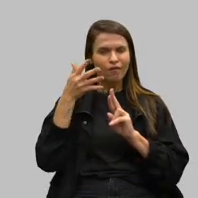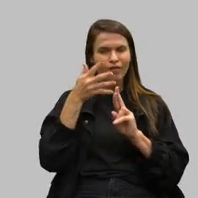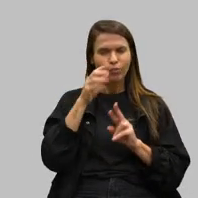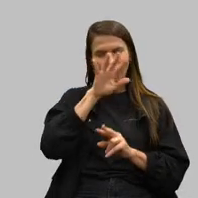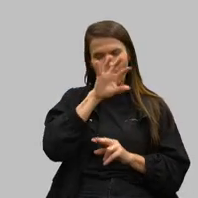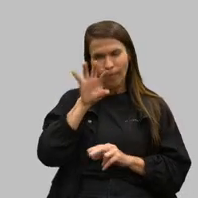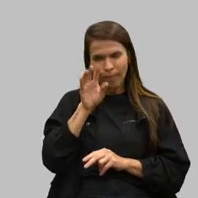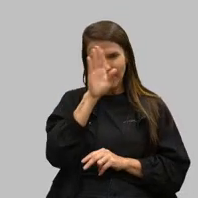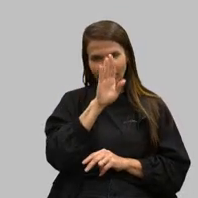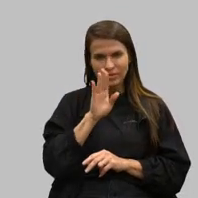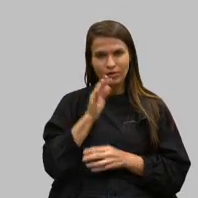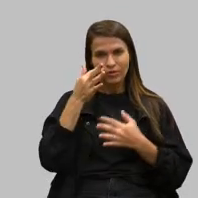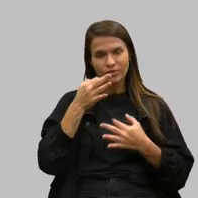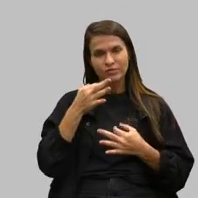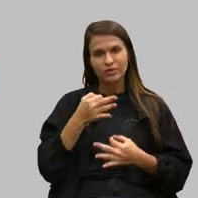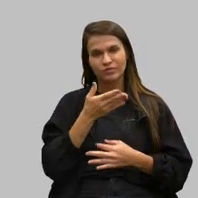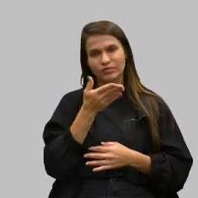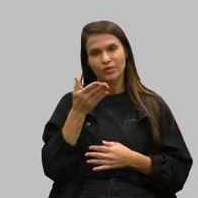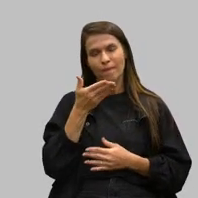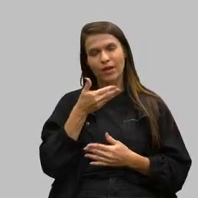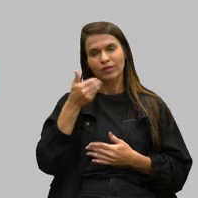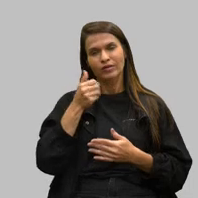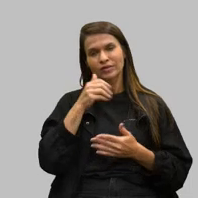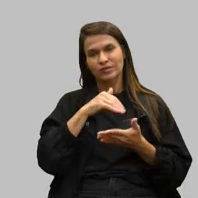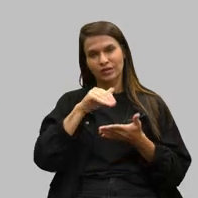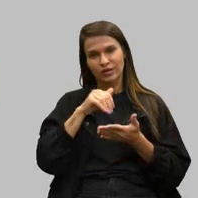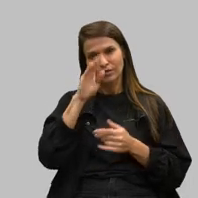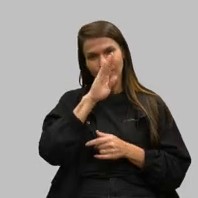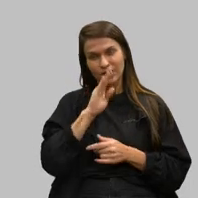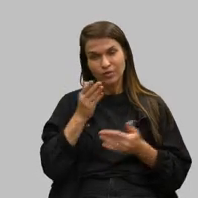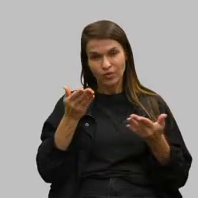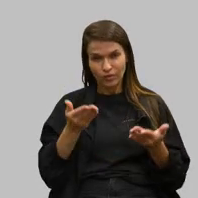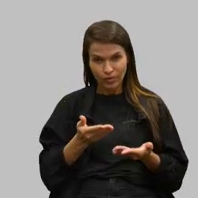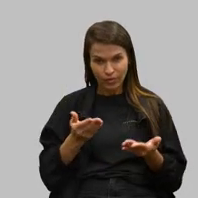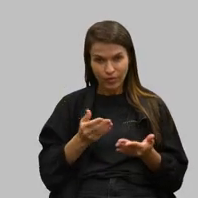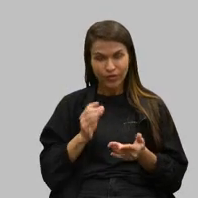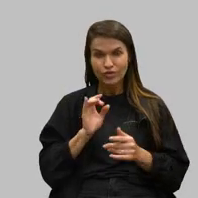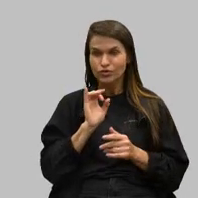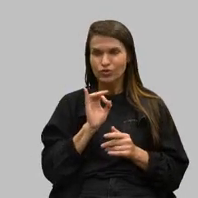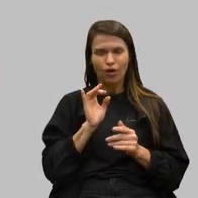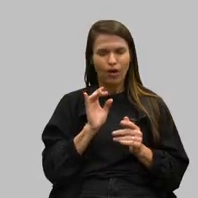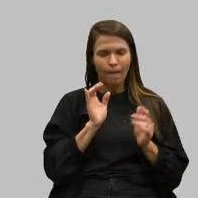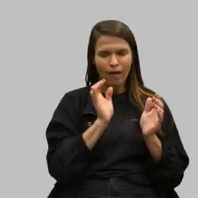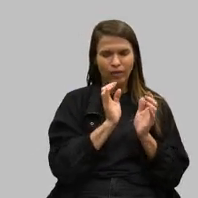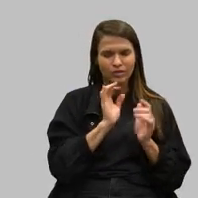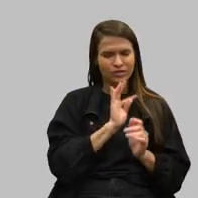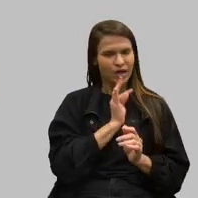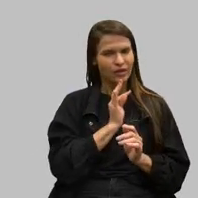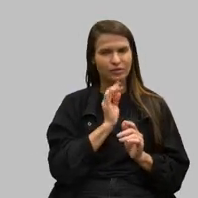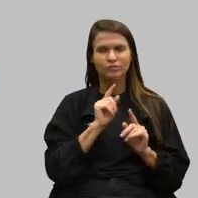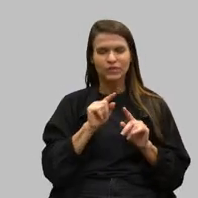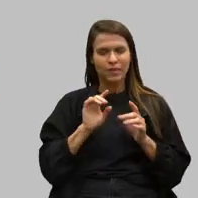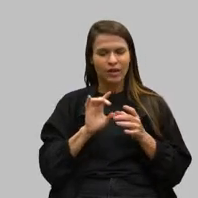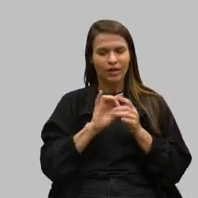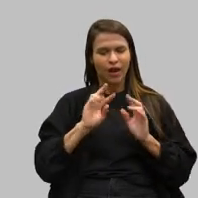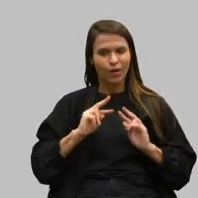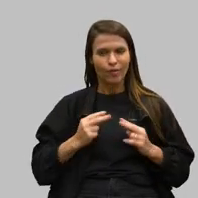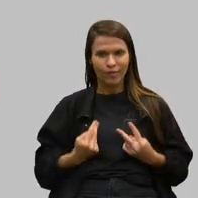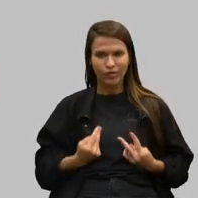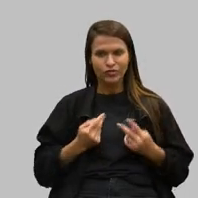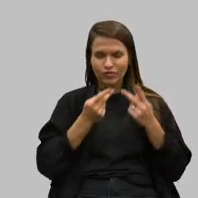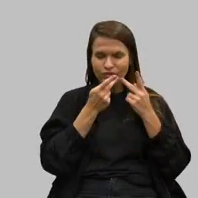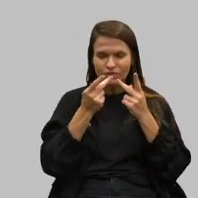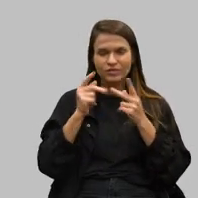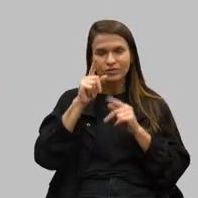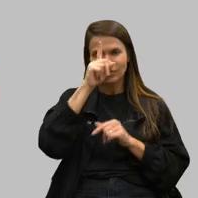e tenho certeza que o senhor é um dos melhores secretários do nosso Brasil hoje, não só pela parte técnica, mas pela parte humana, o senhor visita